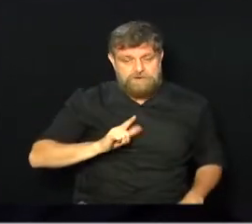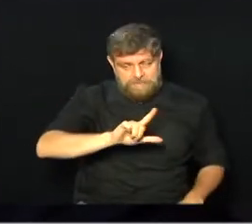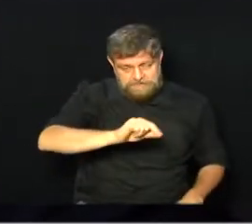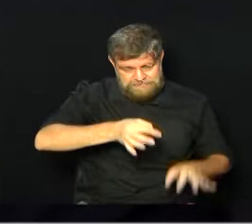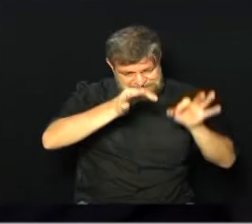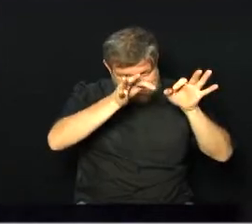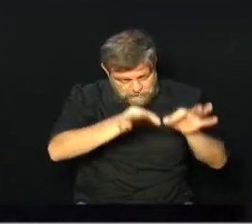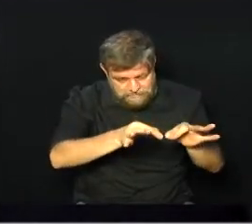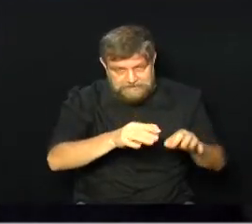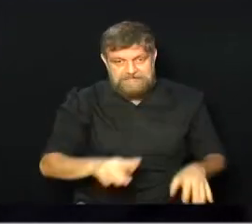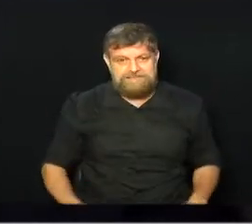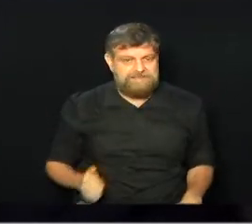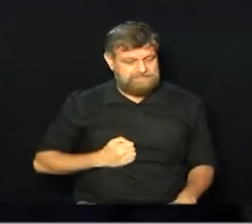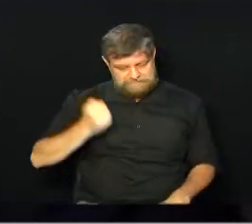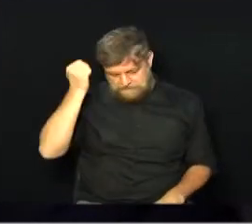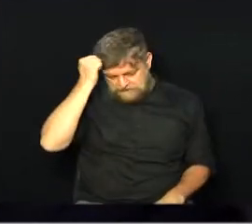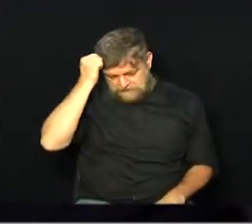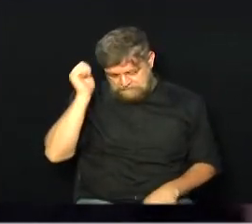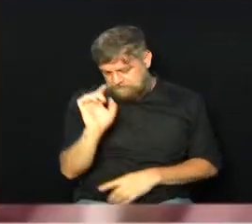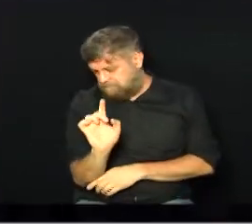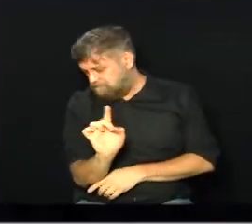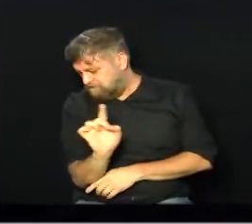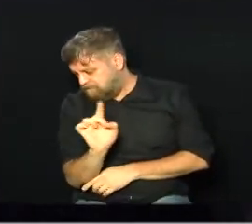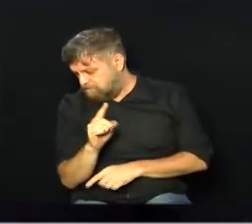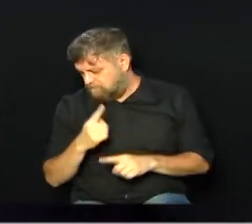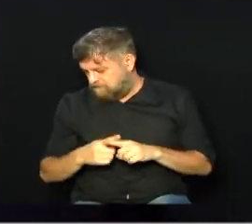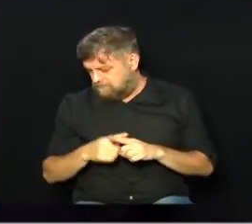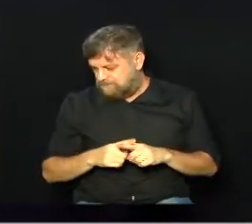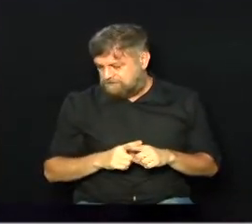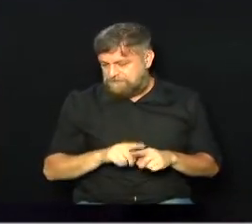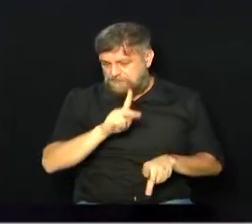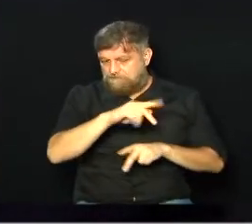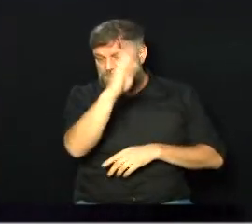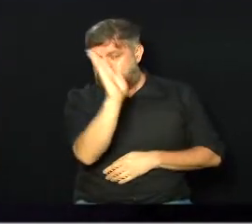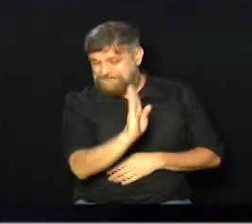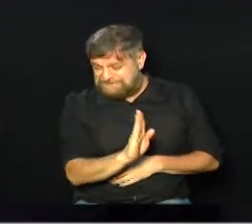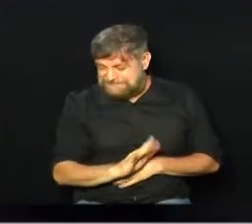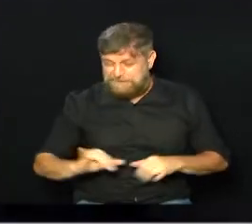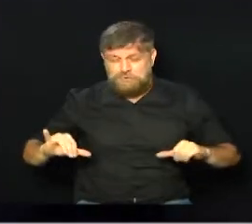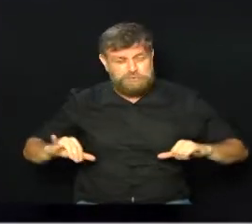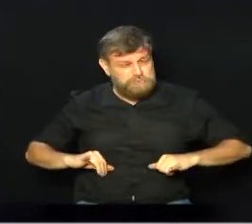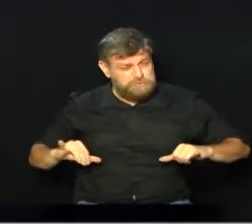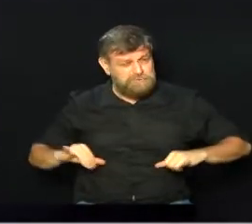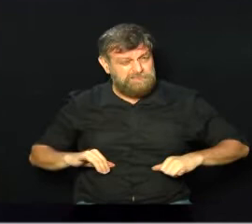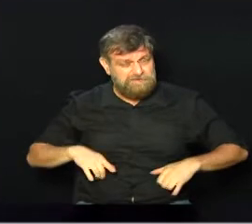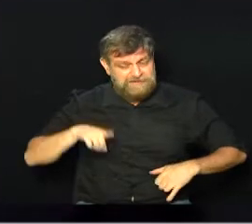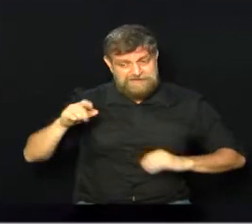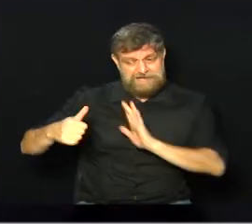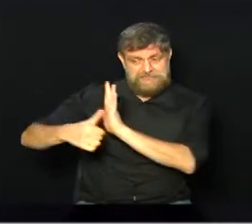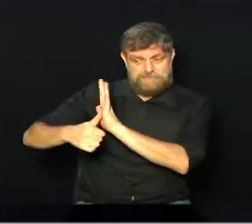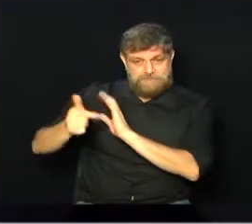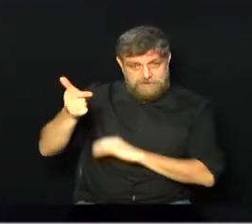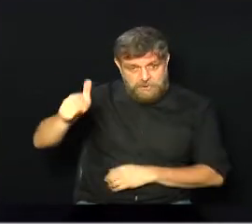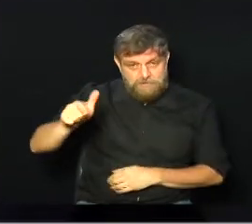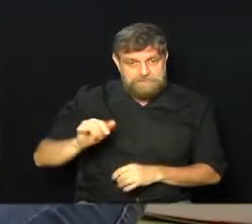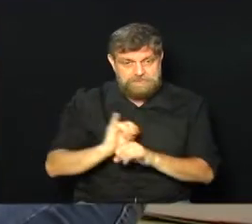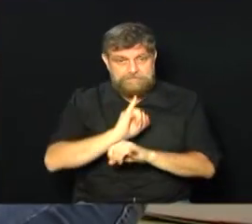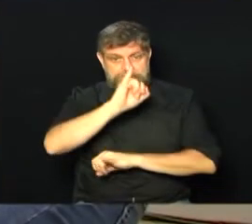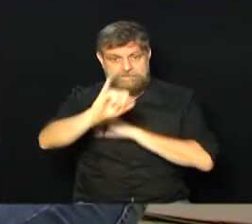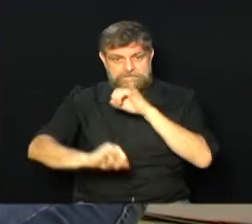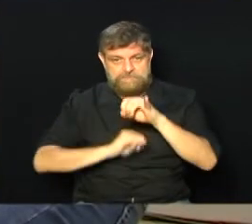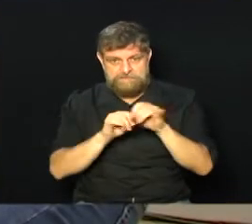certa e não me arrependo não, porque os brasileiros sofriam lá no outro clube. Aliás, dá para colocar na internet,